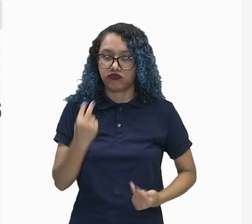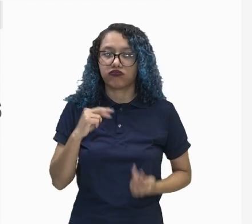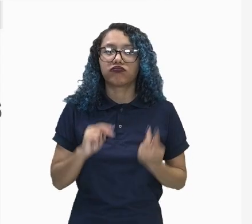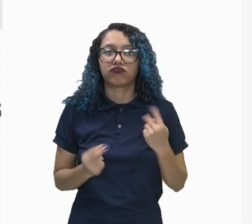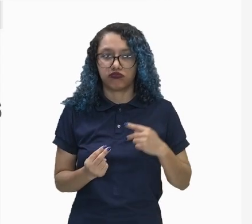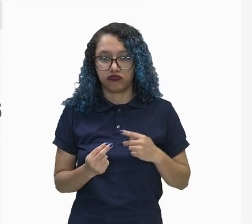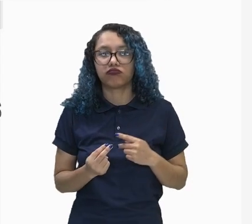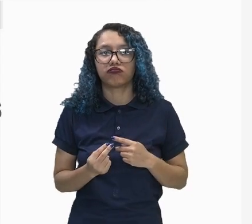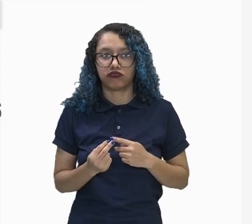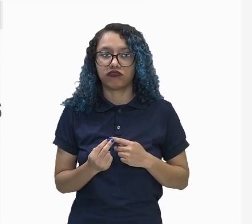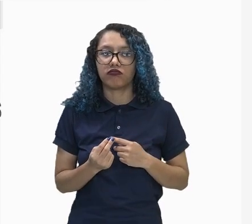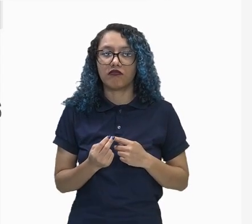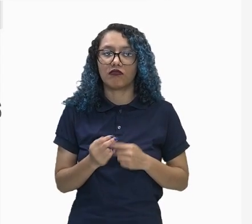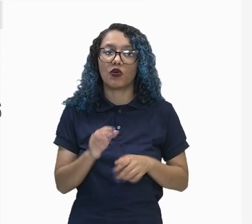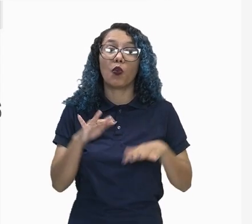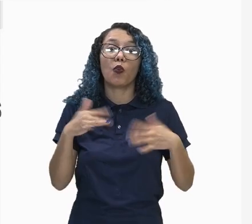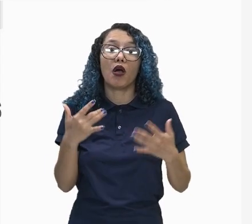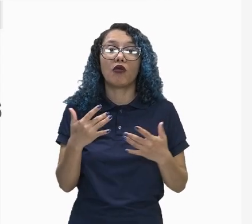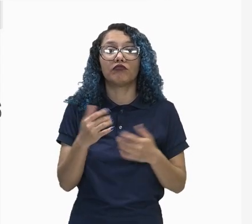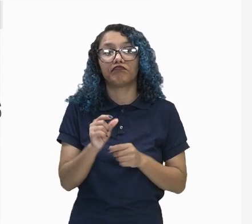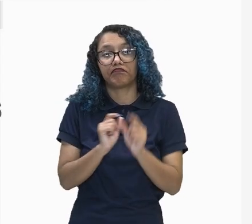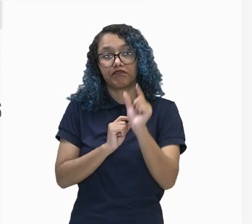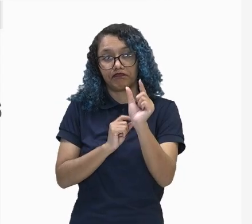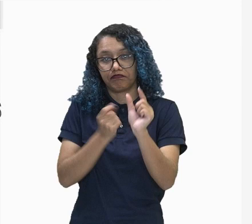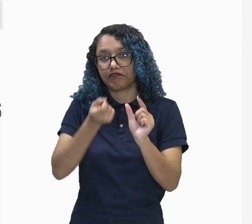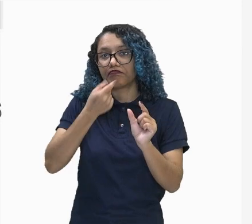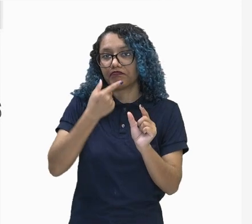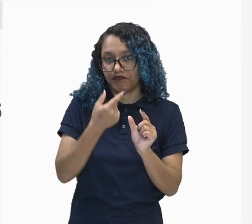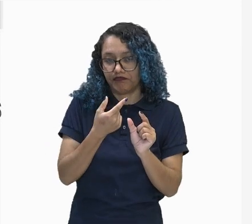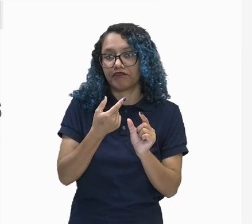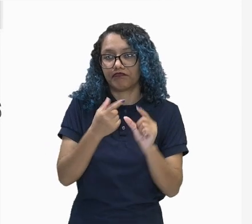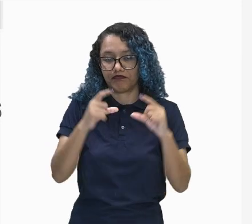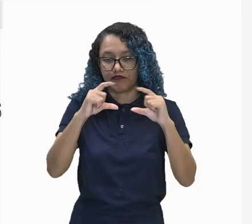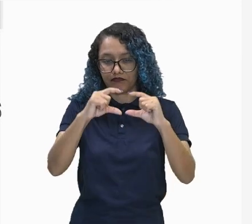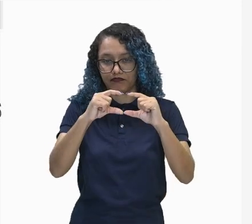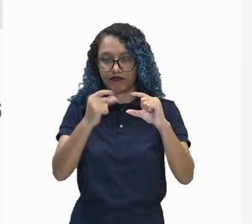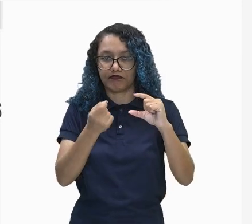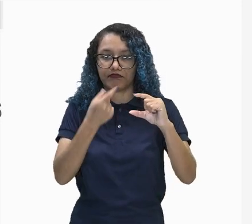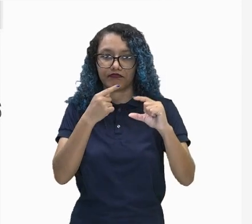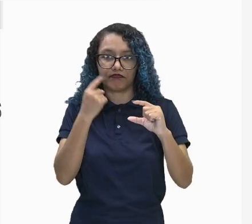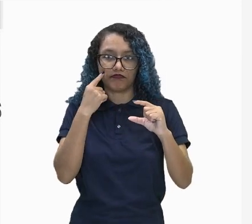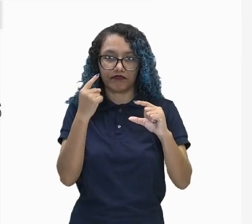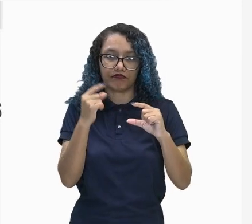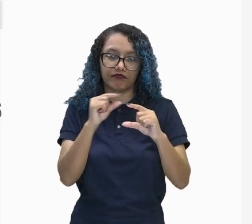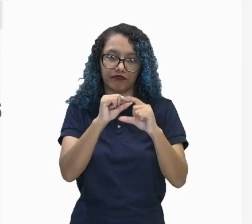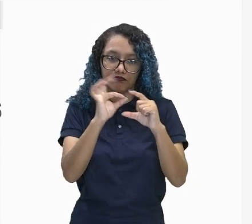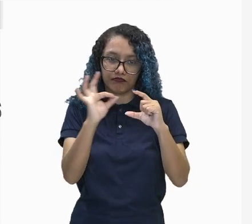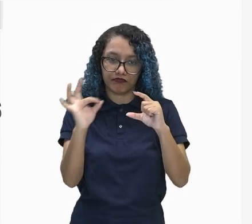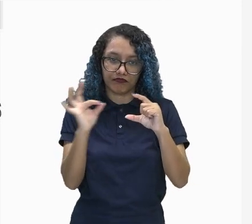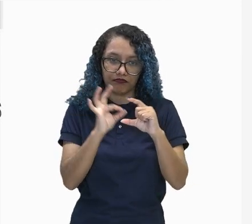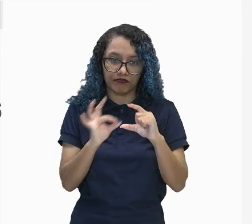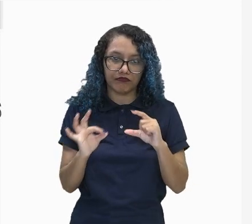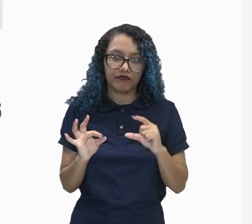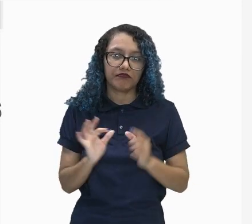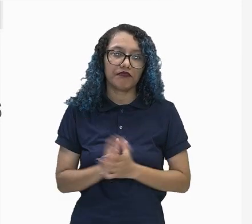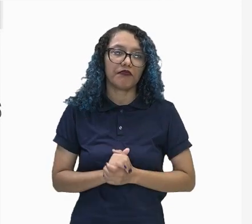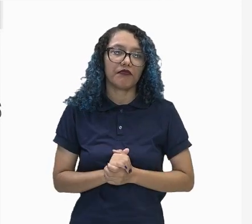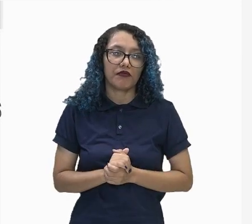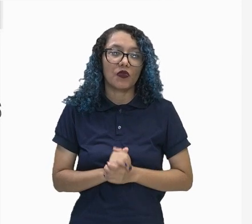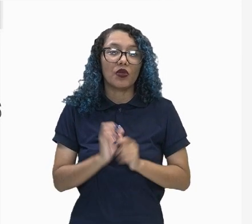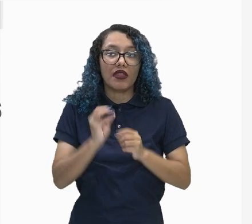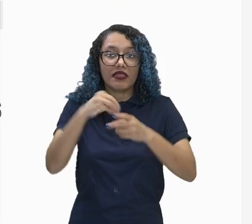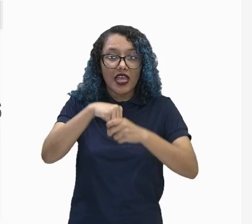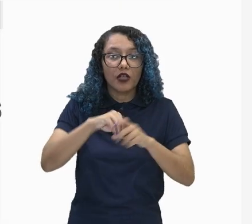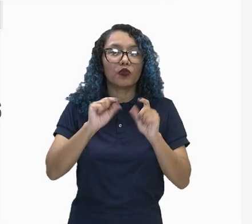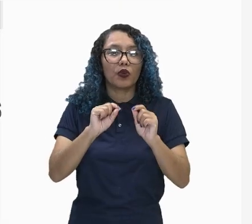os hormonais, que são aí as famosas pílulas, né? Os contraceptivos hormonais contêm hormônios